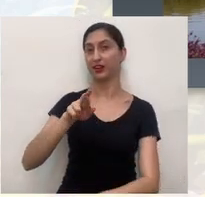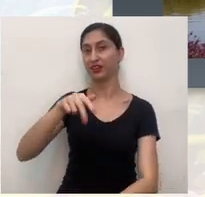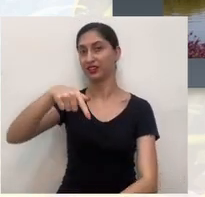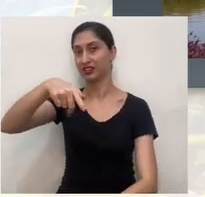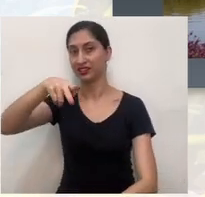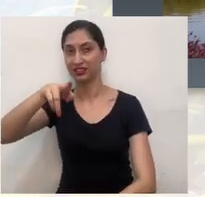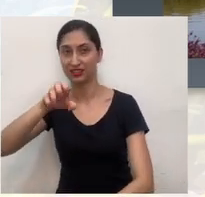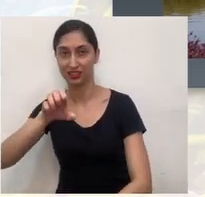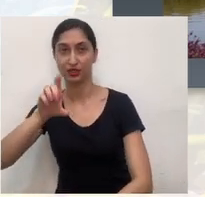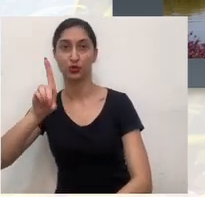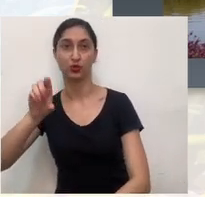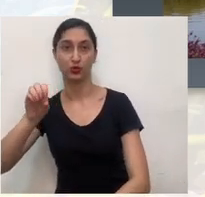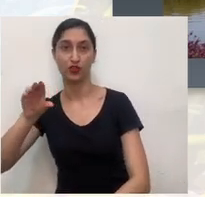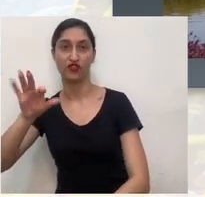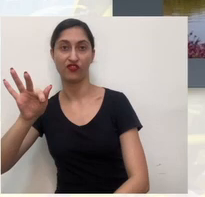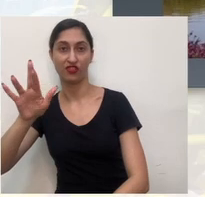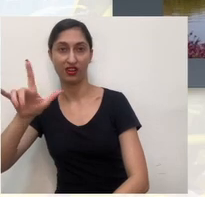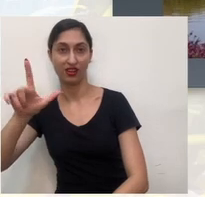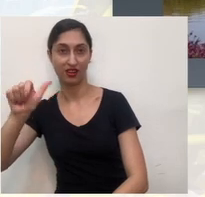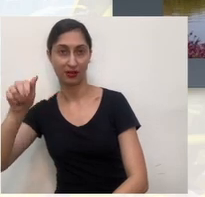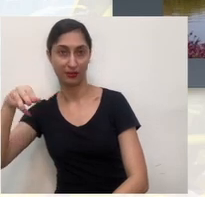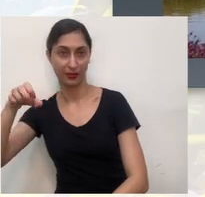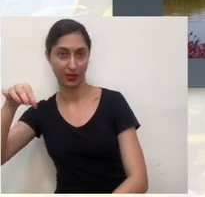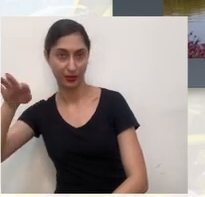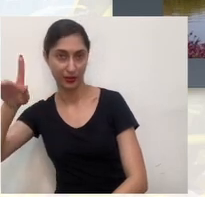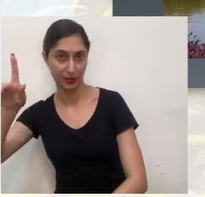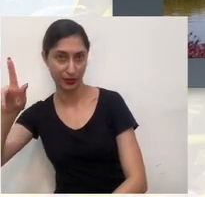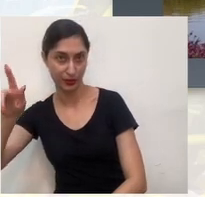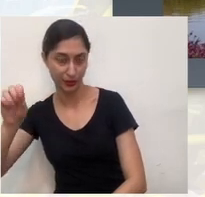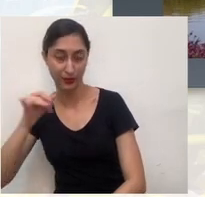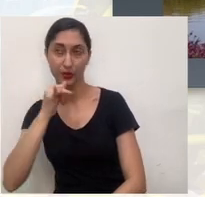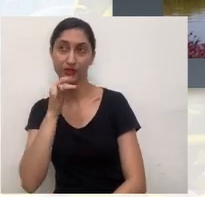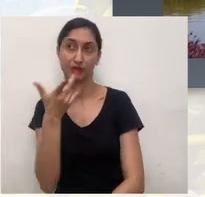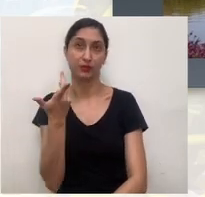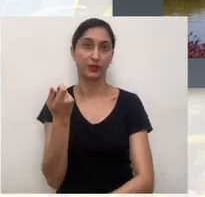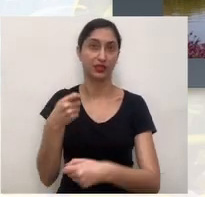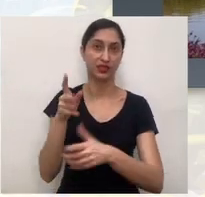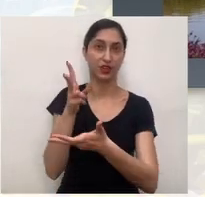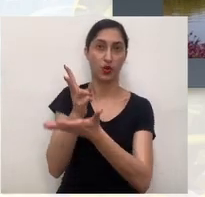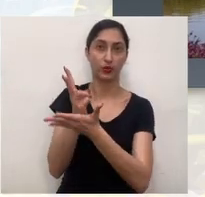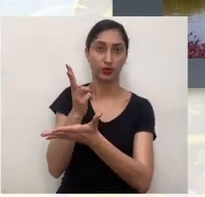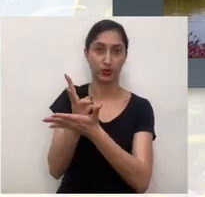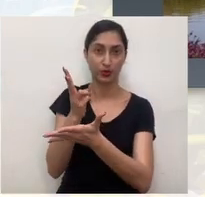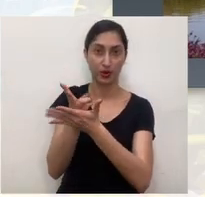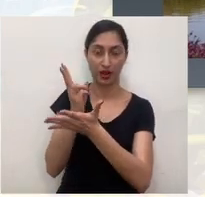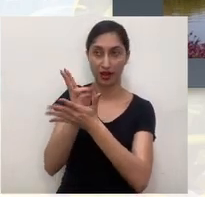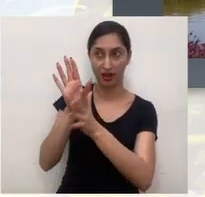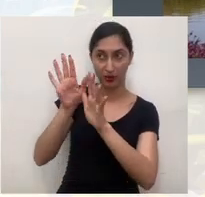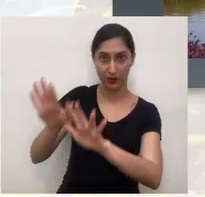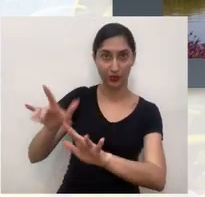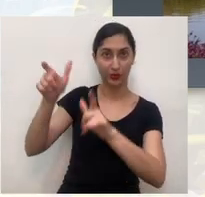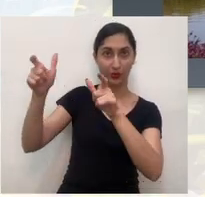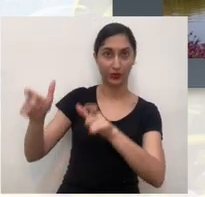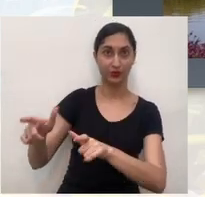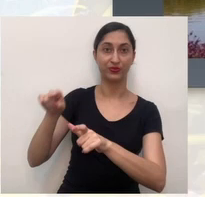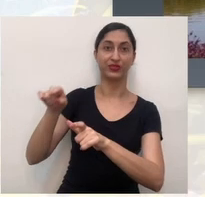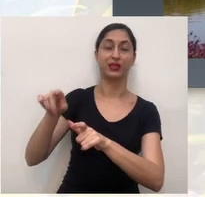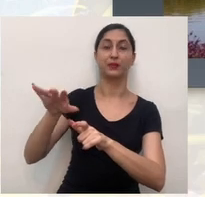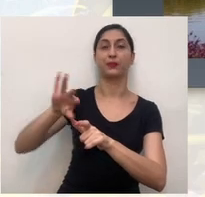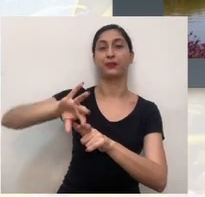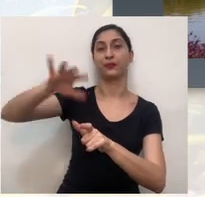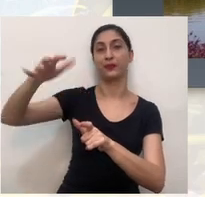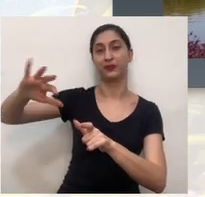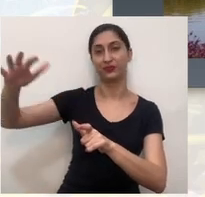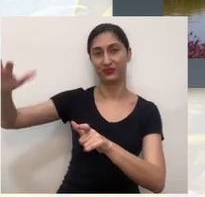serem preservadas, como é o caso do Pão de Açúcar, por exemplo, né? Que, inclusive, é uma paisagem tombada. Eu